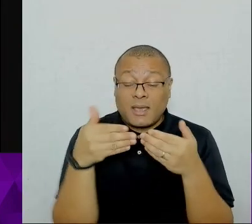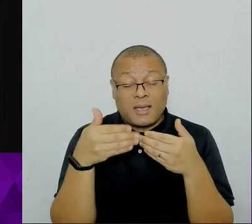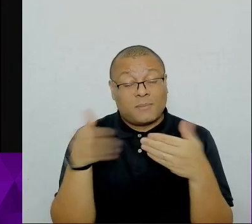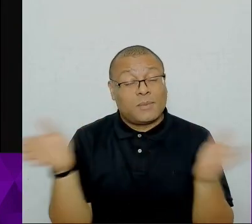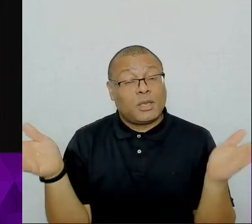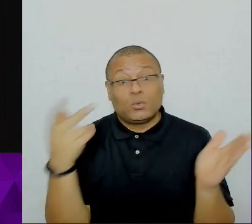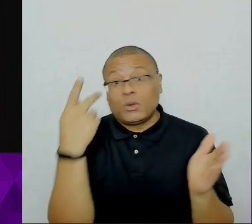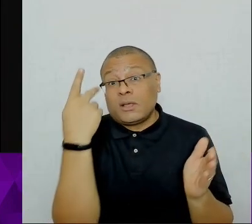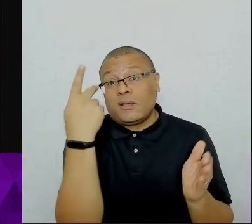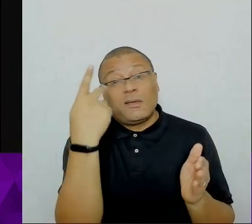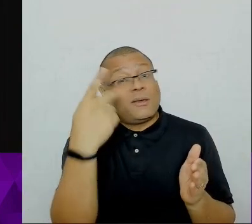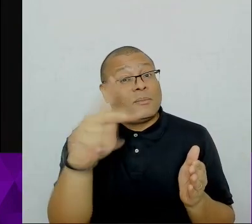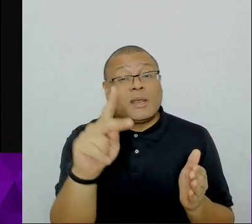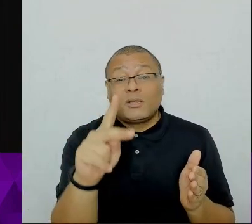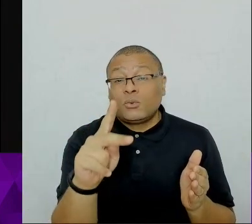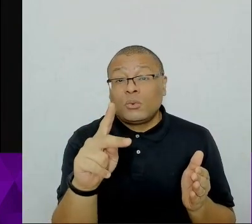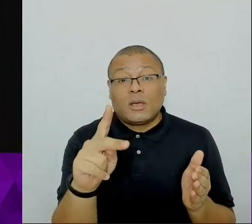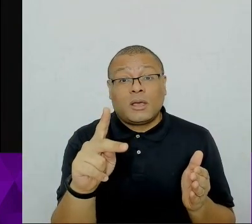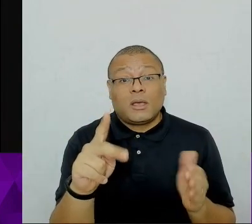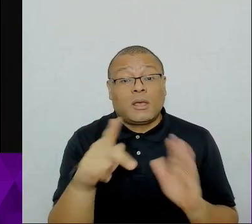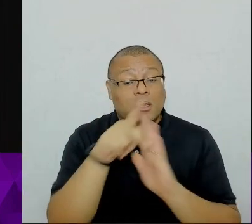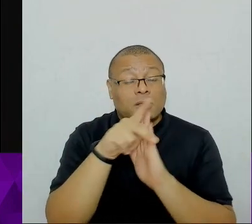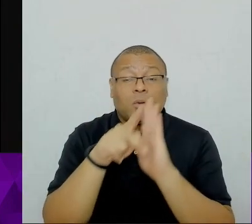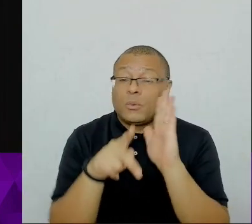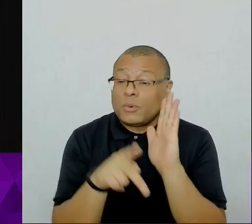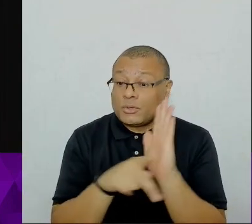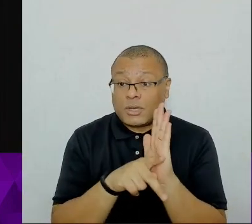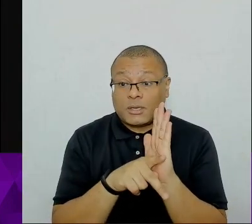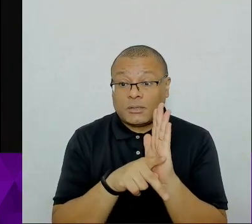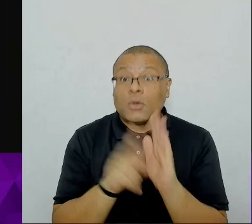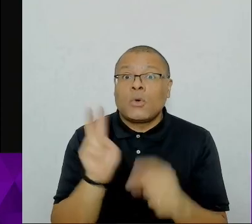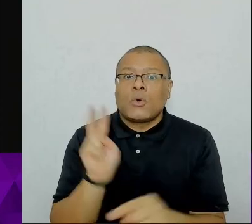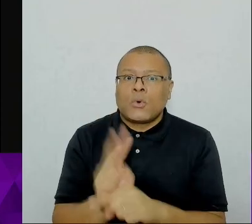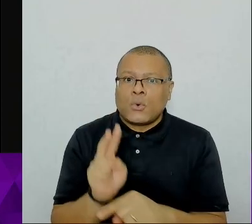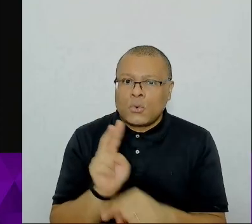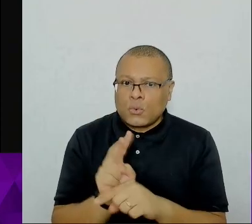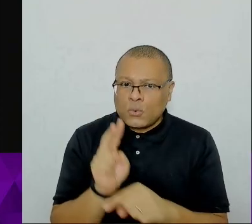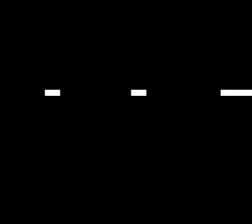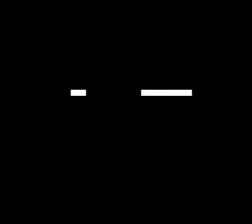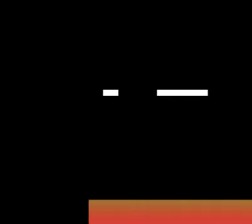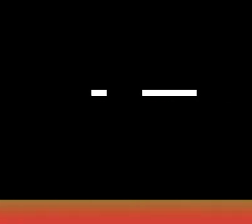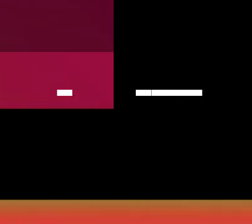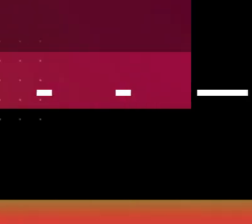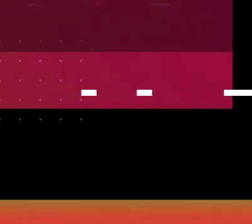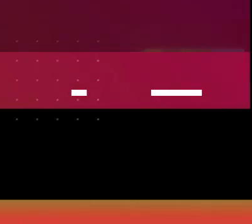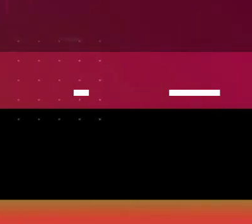para o seu projeto. Então, cuide bem dela, trate com carinho, tá?